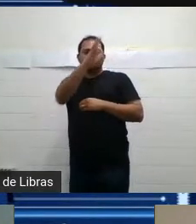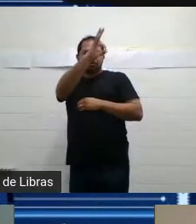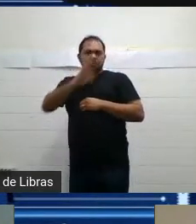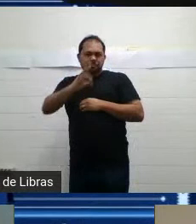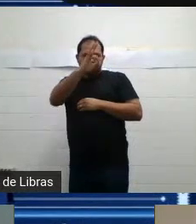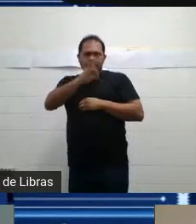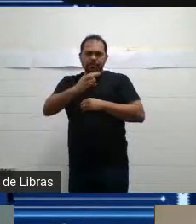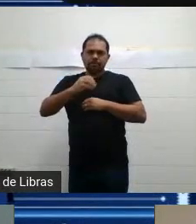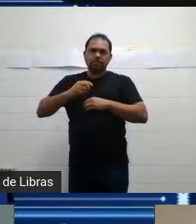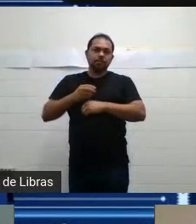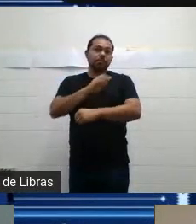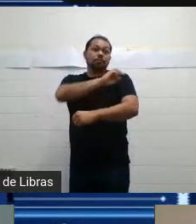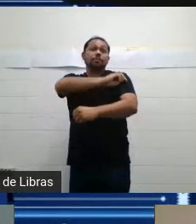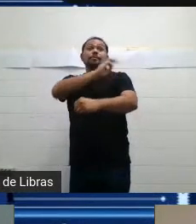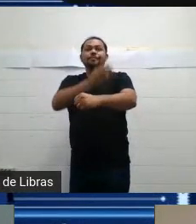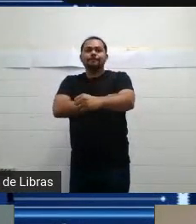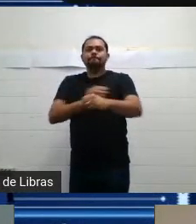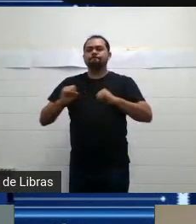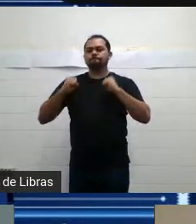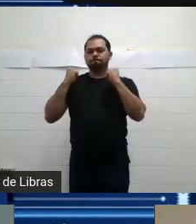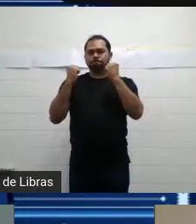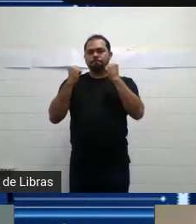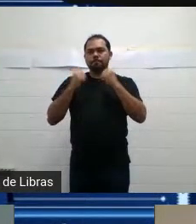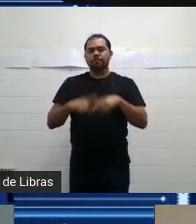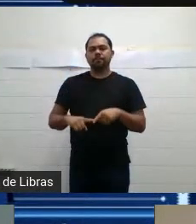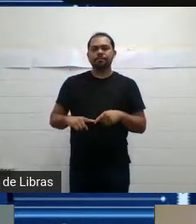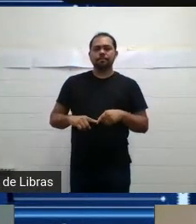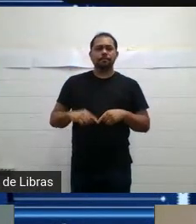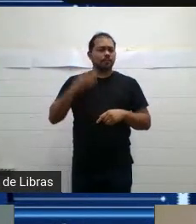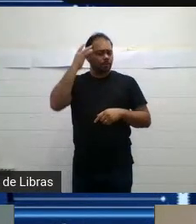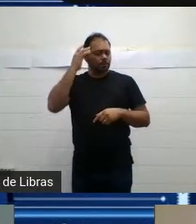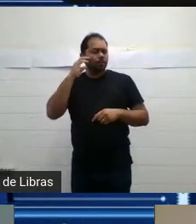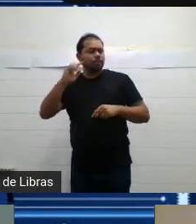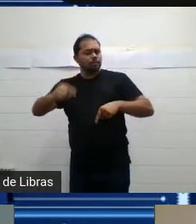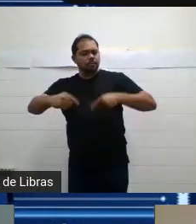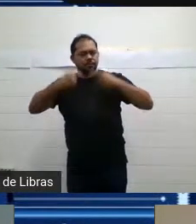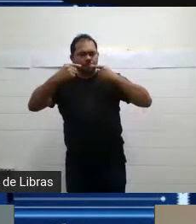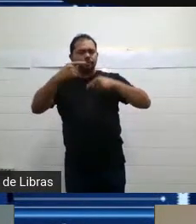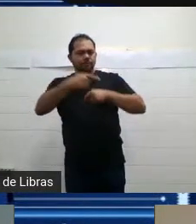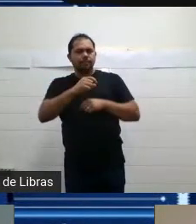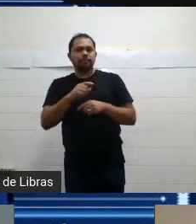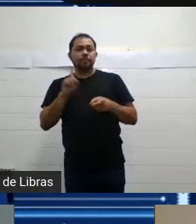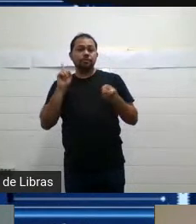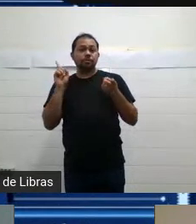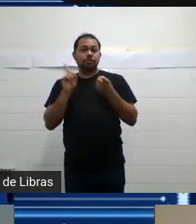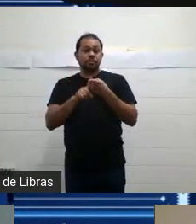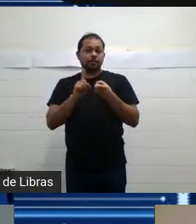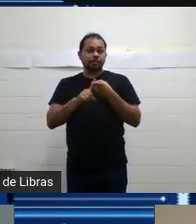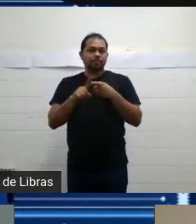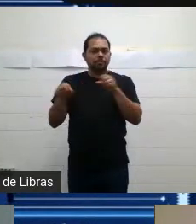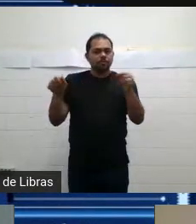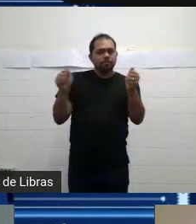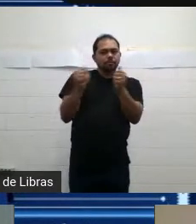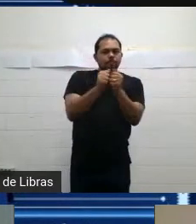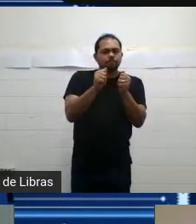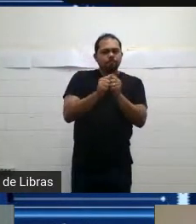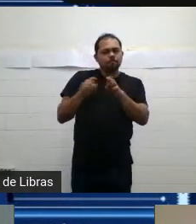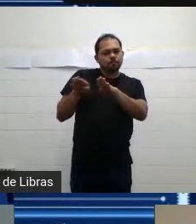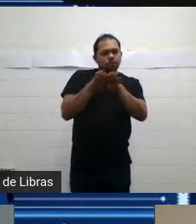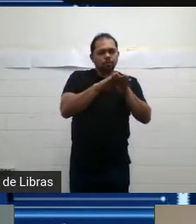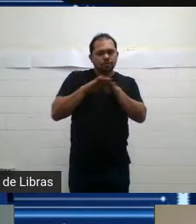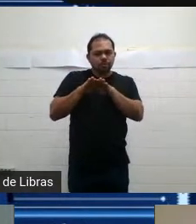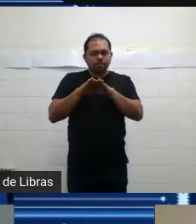força, e é isso. Eu acho que o desafio é esse, mas, ao mesmo tempo, quando você conclui, dá aquele gosto,